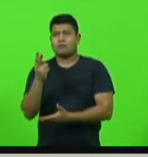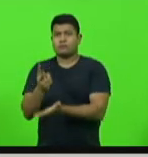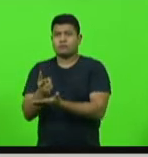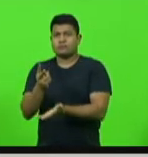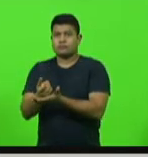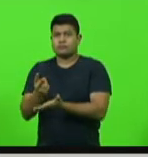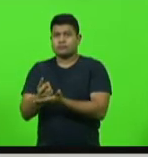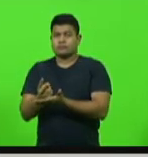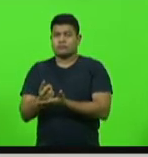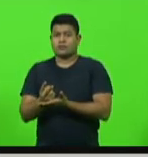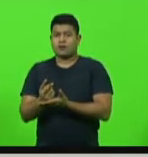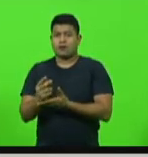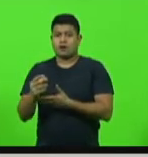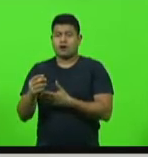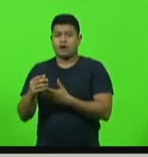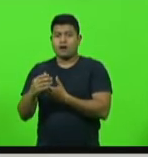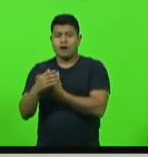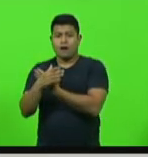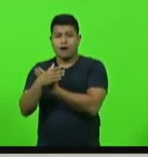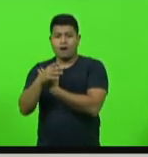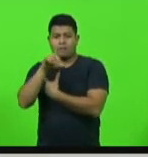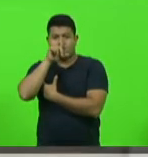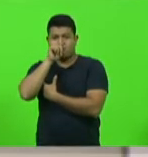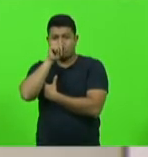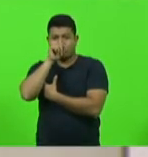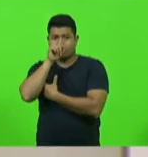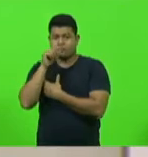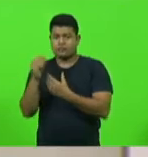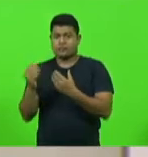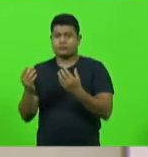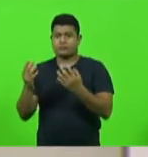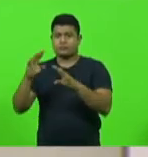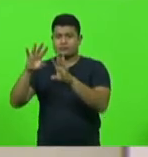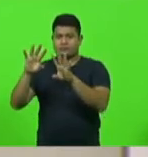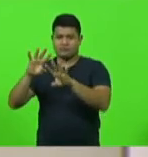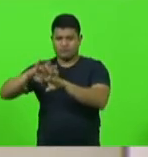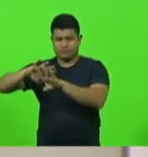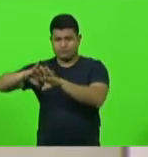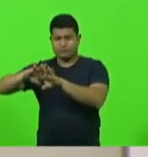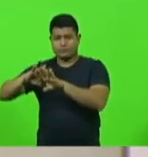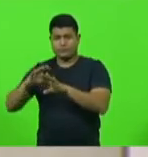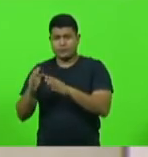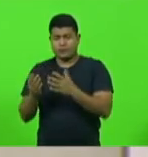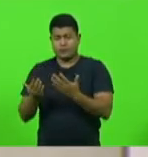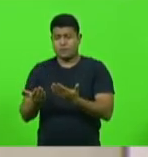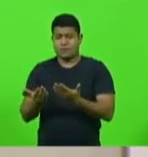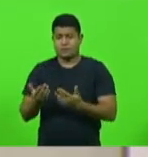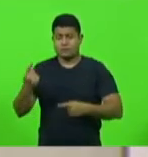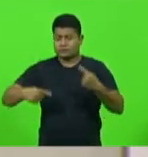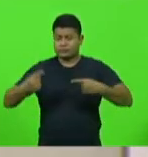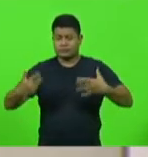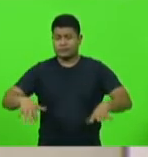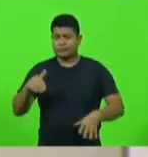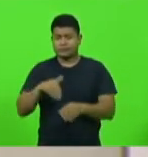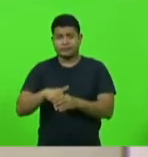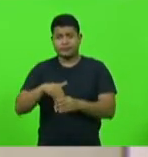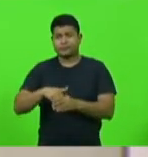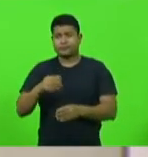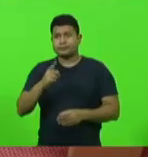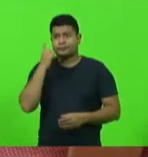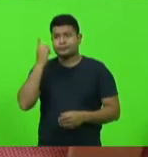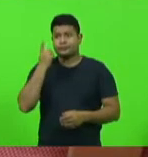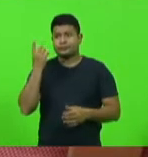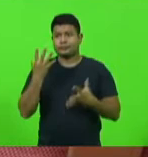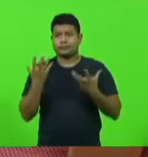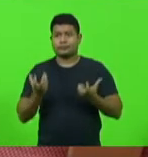de pássaros em gaiola e viveiros. Em discussão. Não havendo quem queira discutir, em votação.